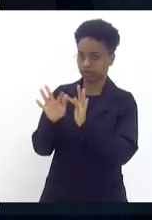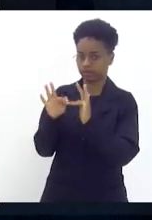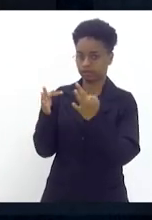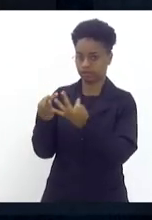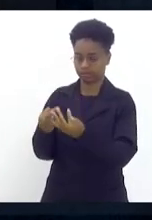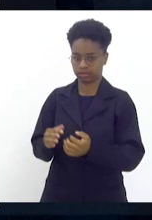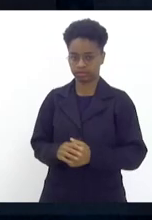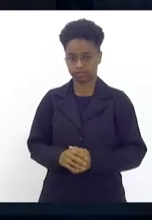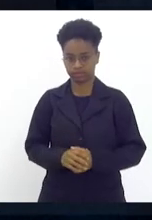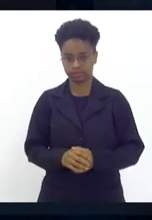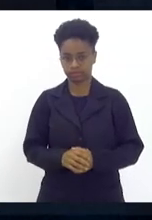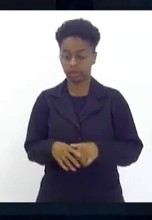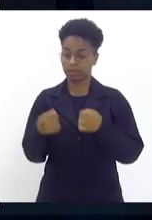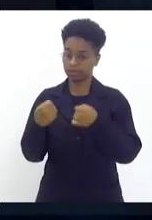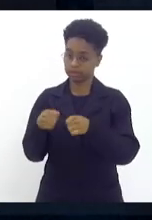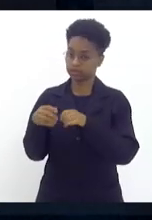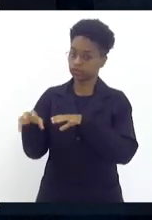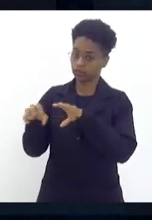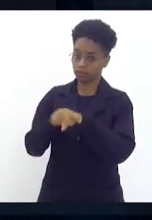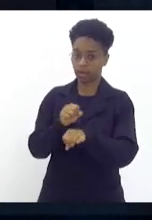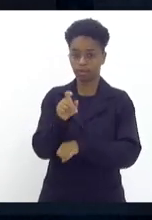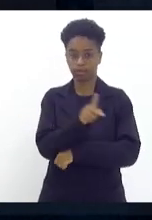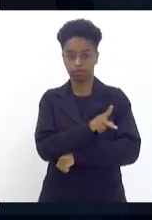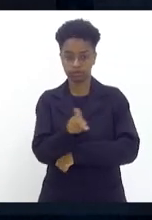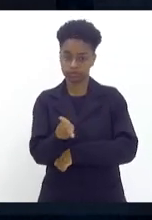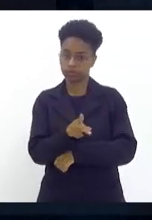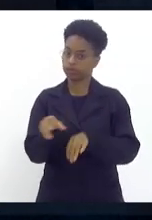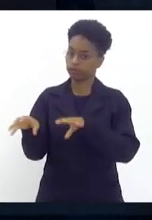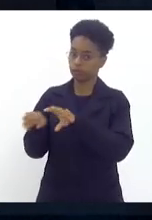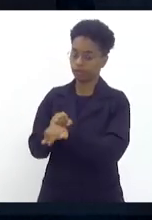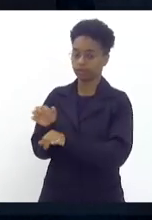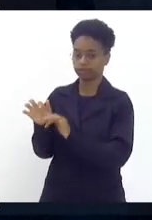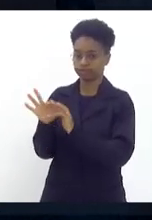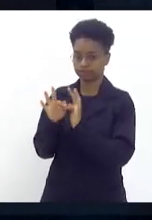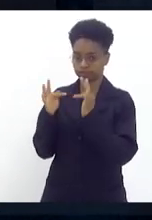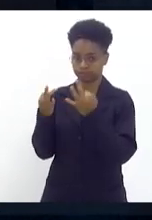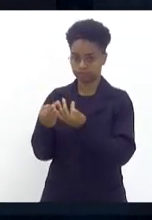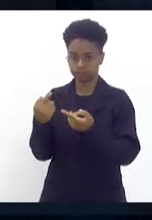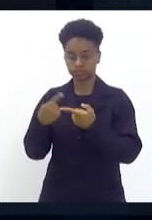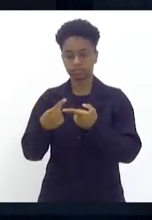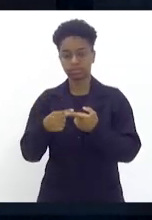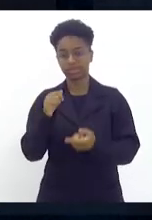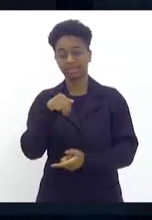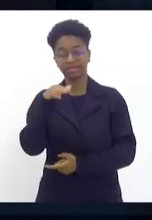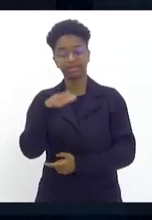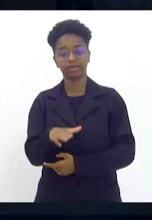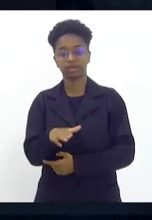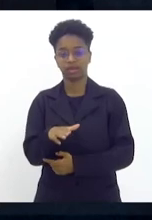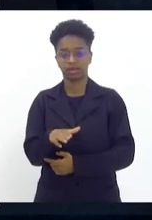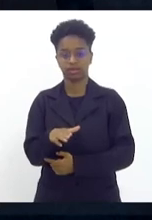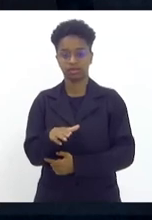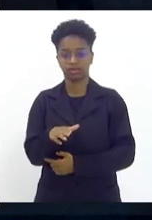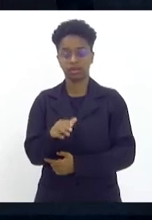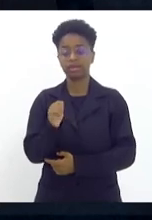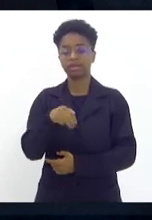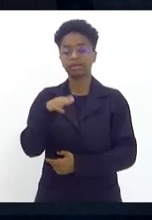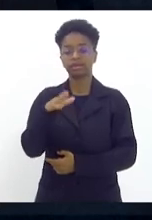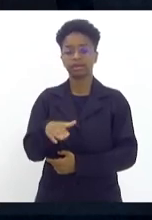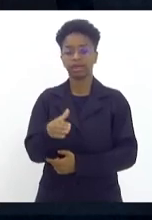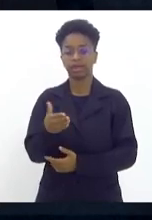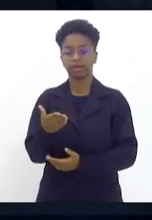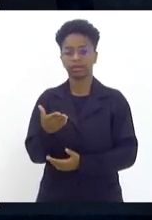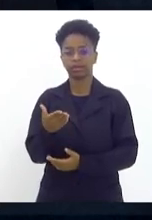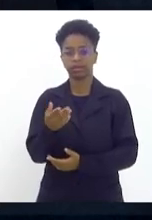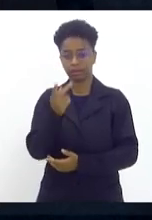Tá certo? A formar os professores. Por quê? Quem é o dedo, quem é a mão que